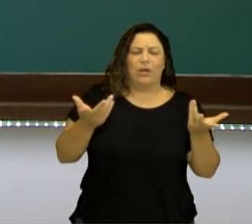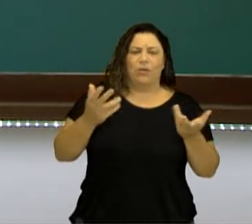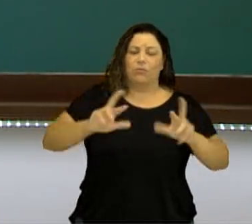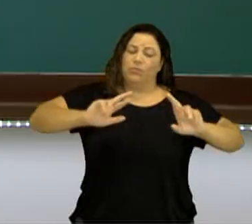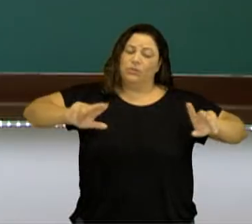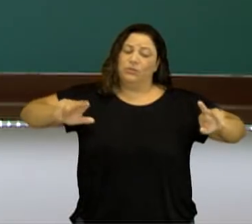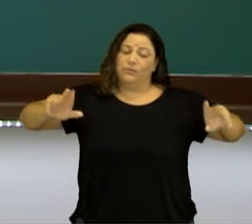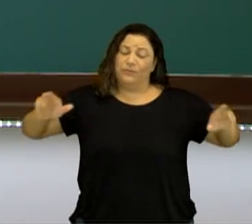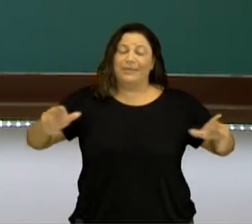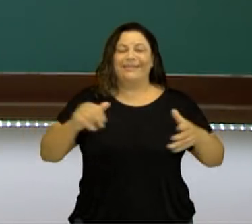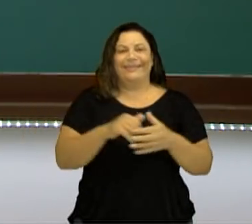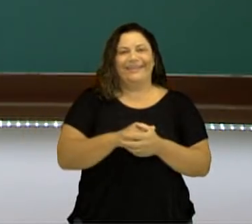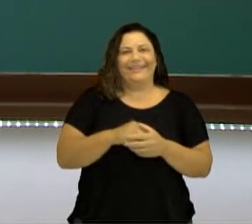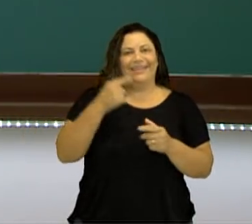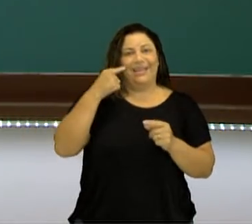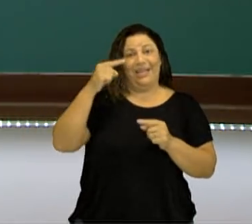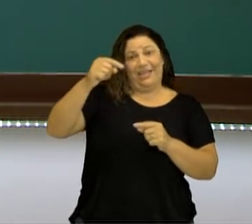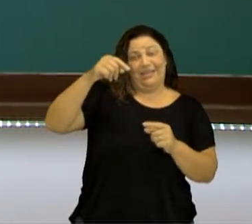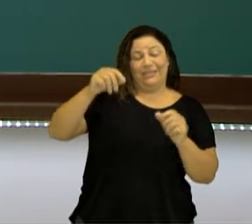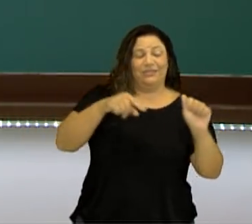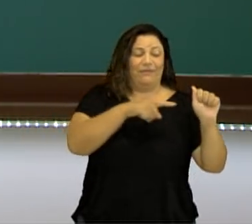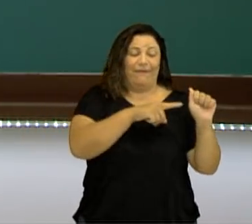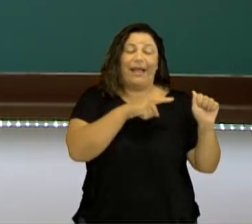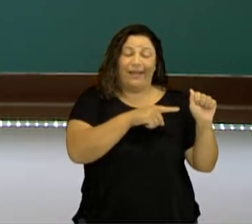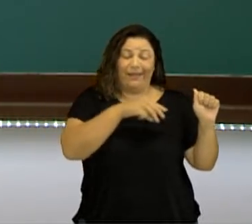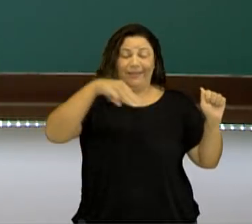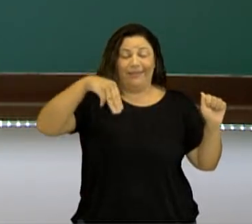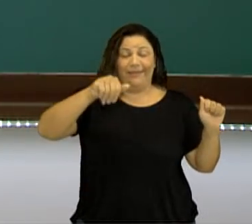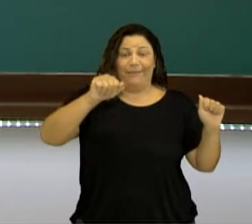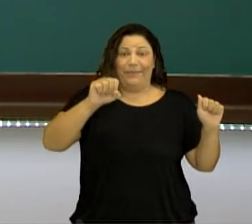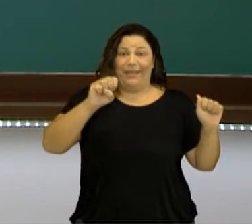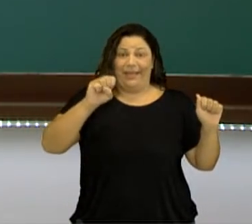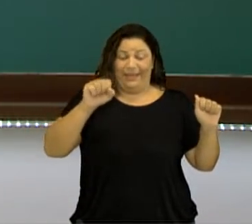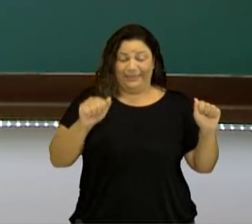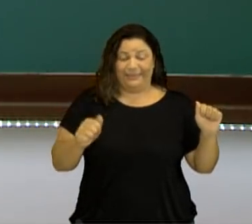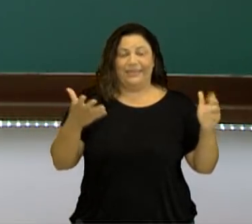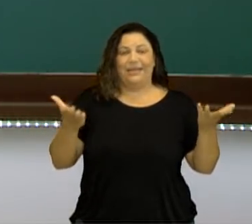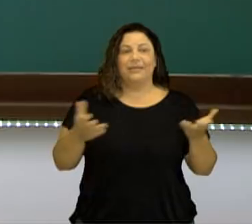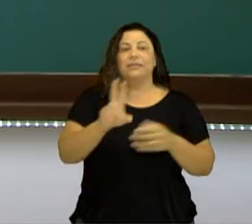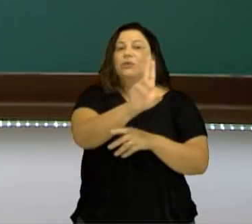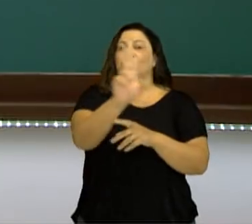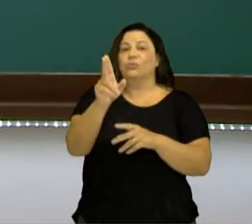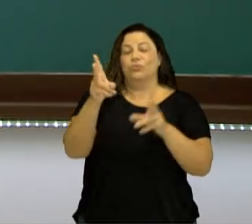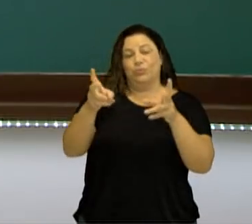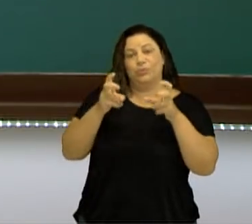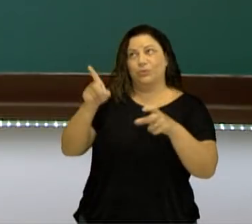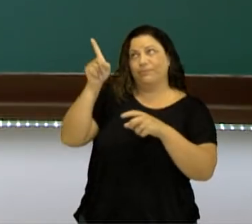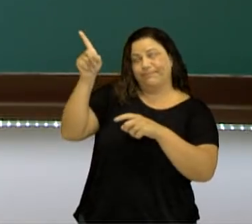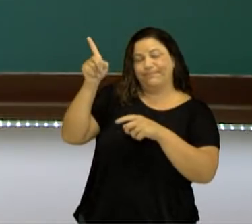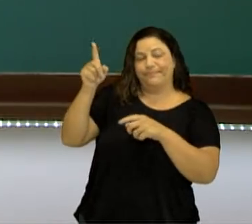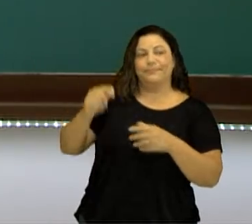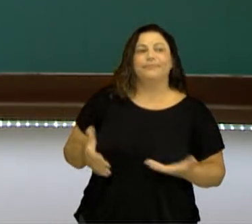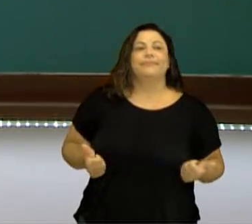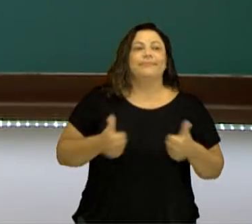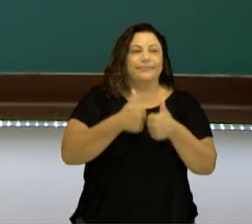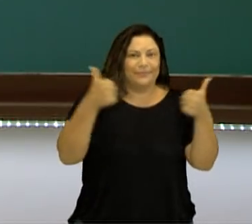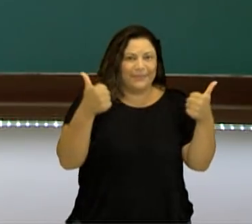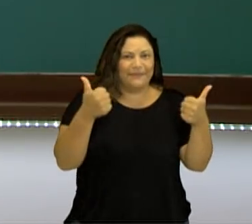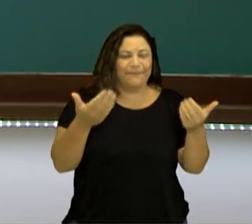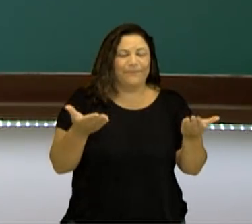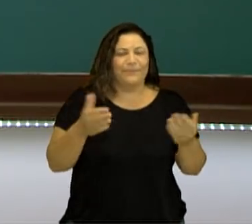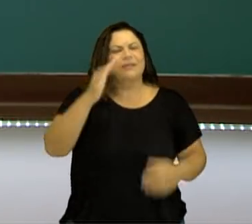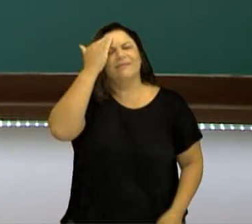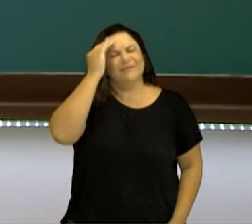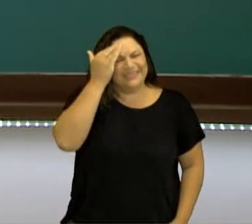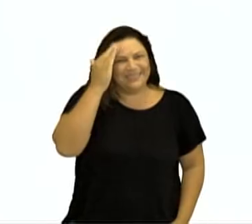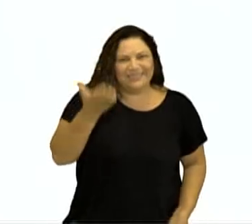de massas, esses átomos, em comparação, vão se chamar isótopos. Tá bom? Vamos ver se vocês